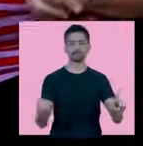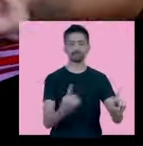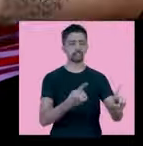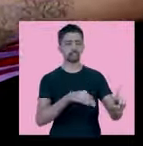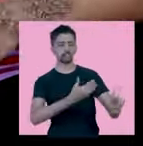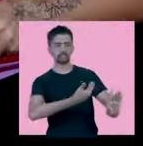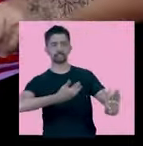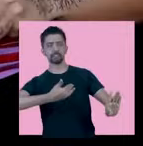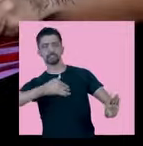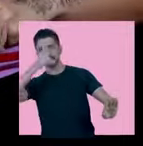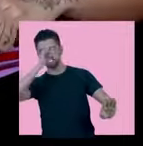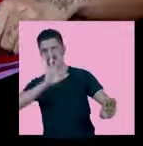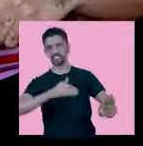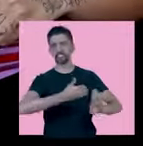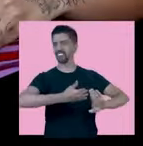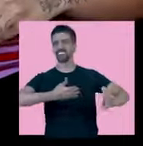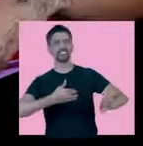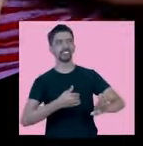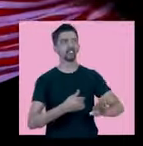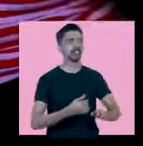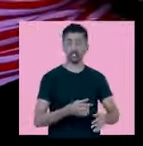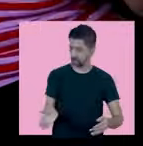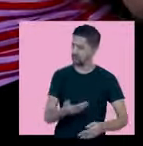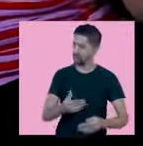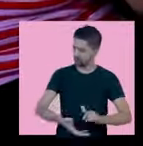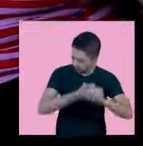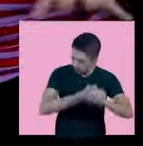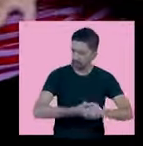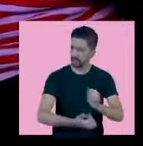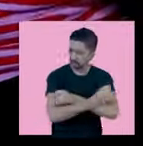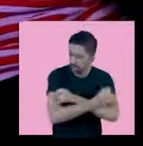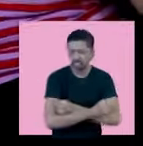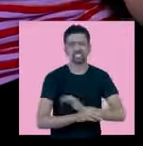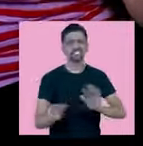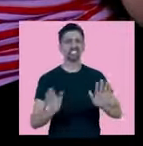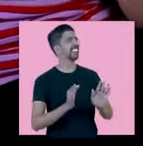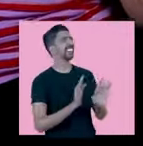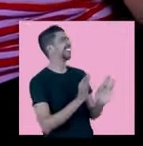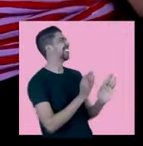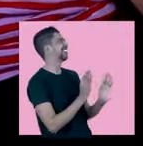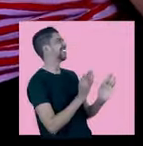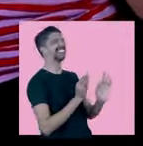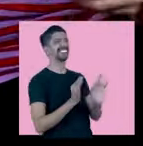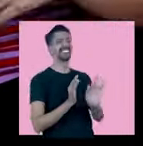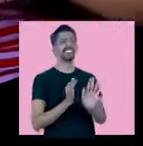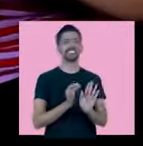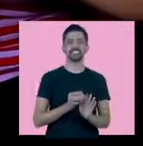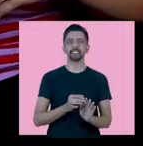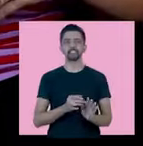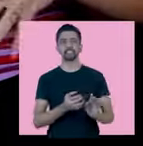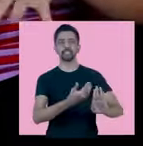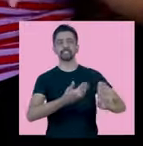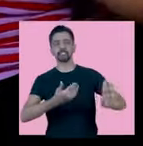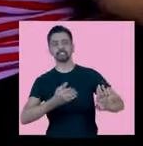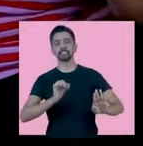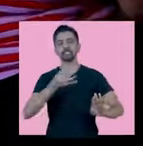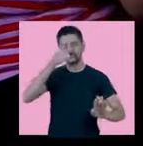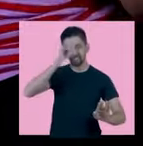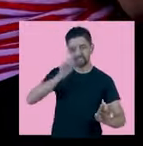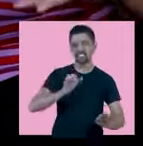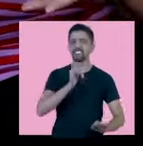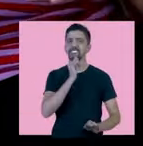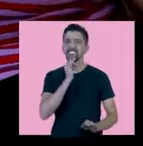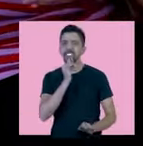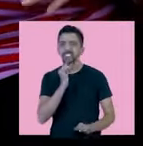no ambiente, não quer ficar próximo de determinada pessoa, não quer cumprimentar, não quer abraçar determinada pessoa. Ou ainda, começa